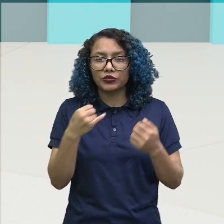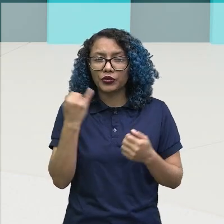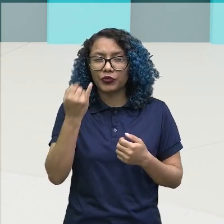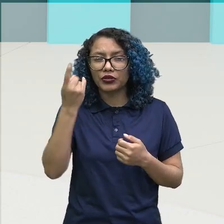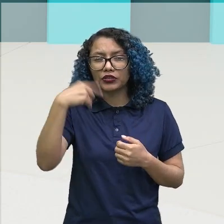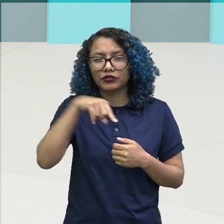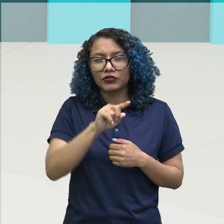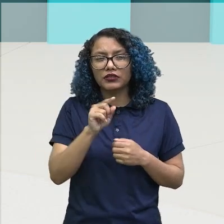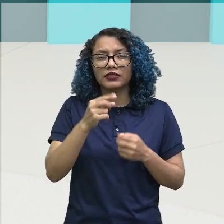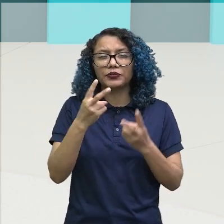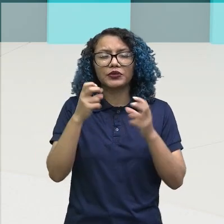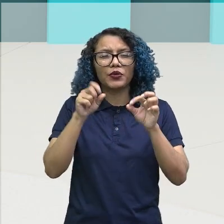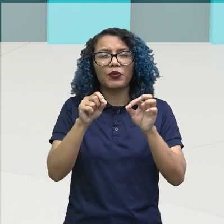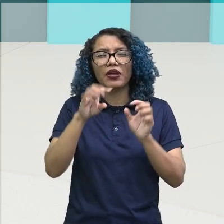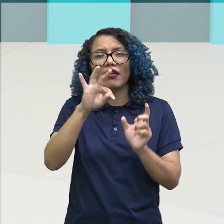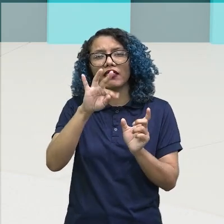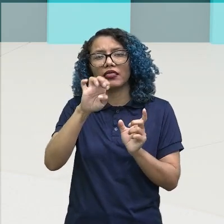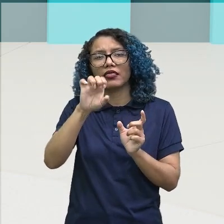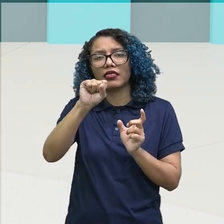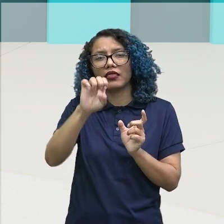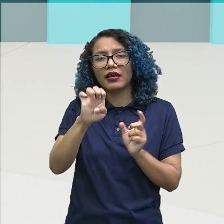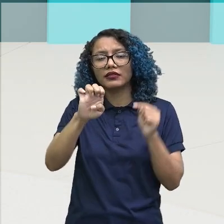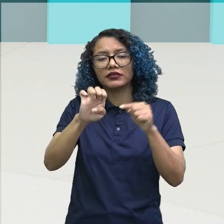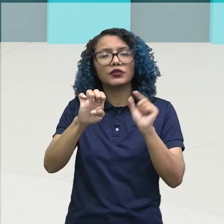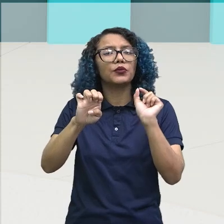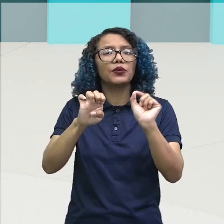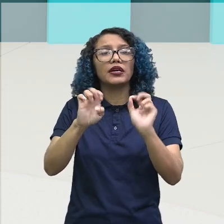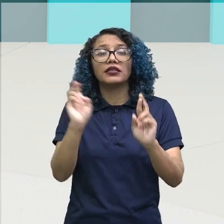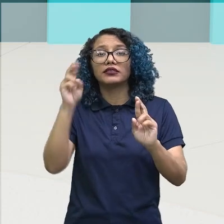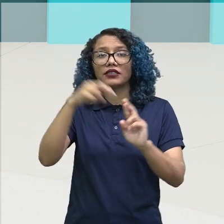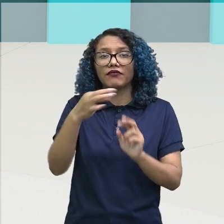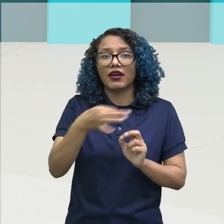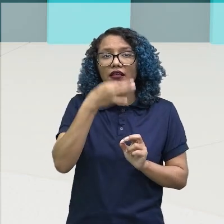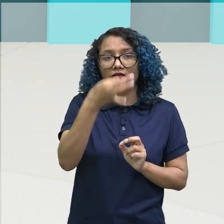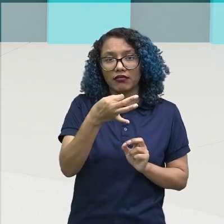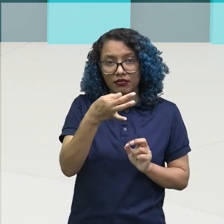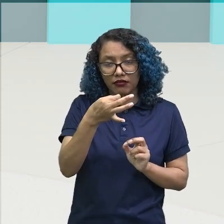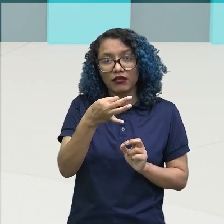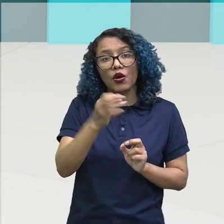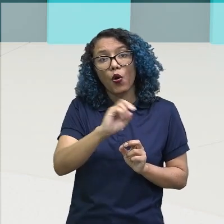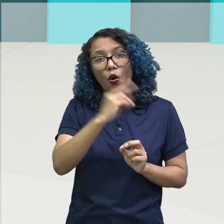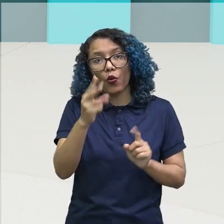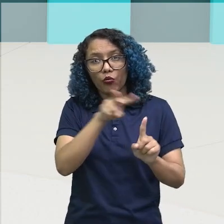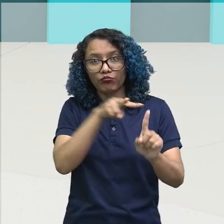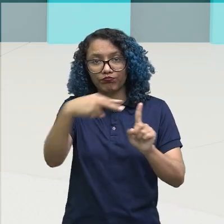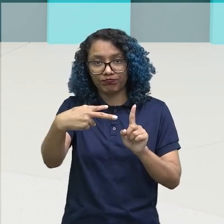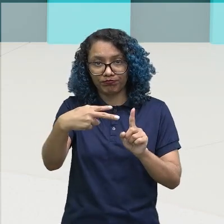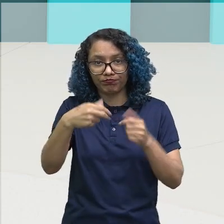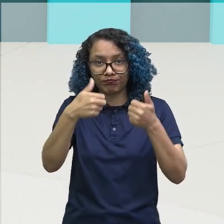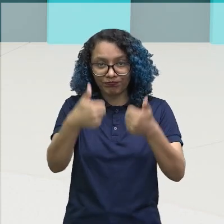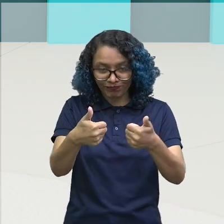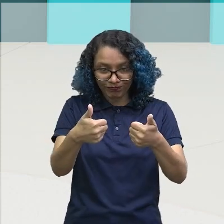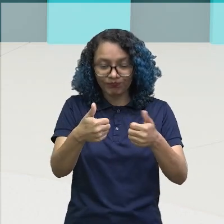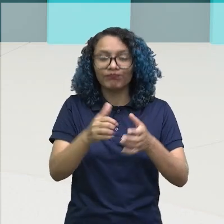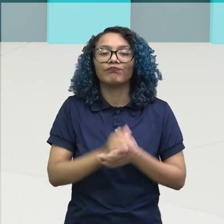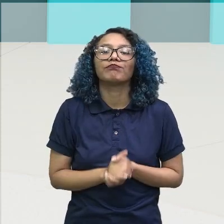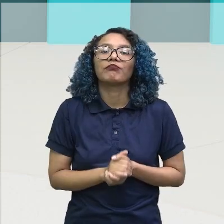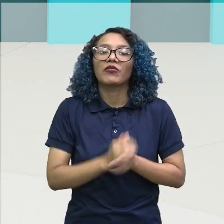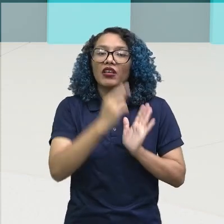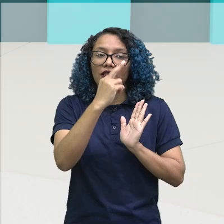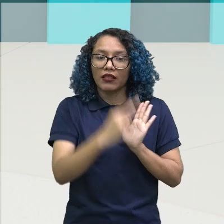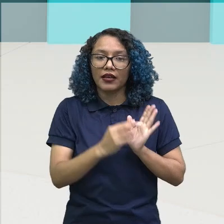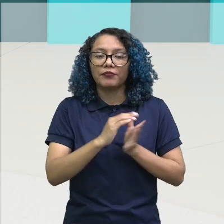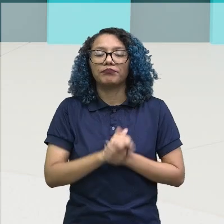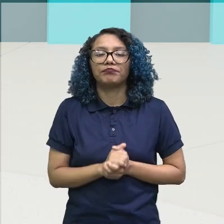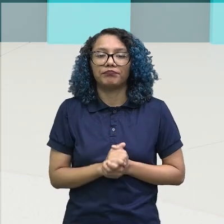falo em tese, eu estou falando de opinião e ponto de vista, tá bom? Então, leiam comigo. Quem